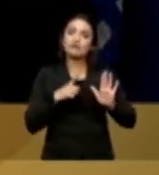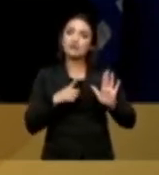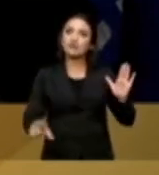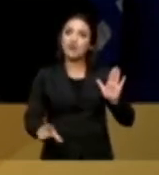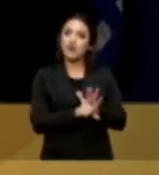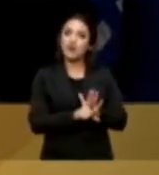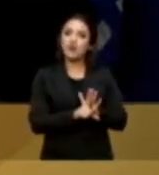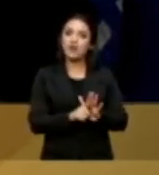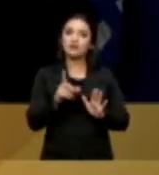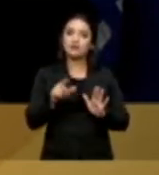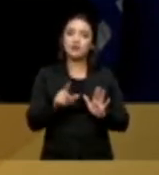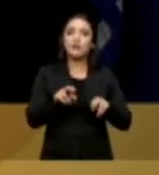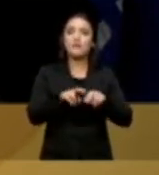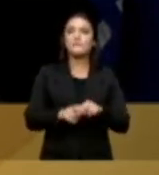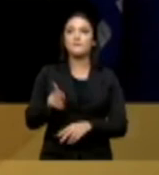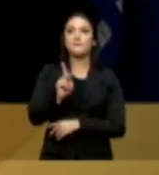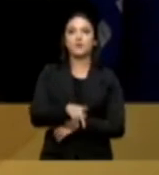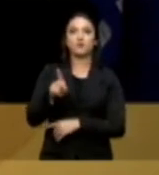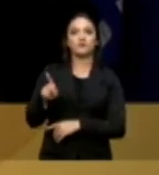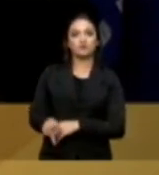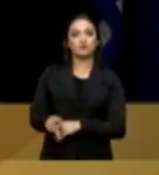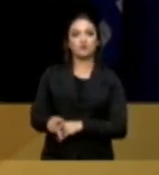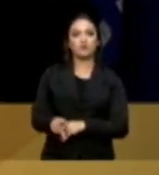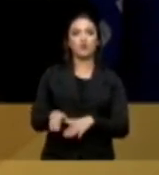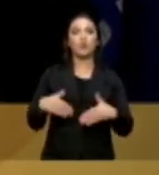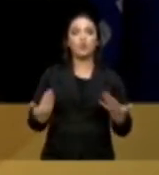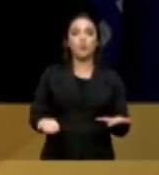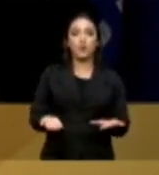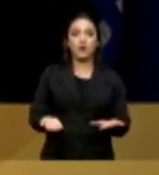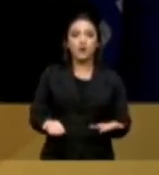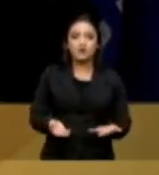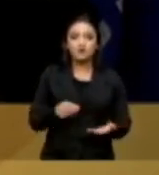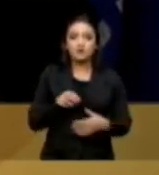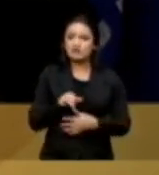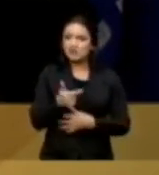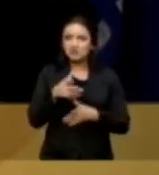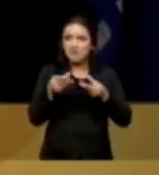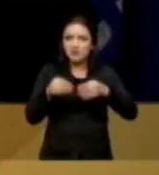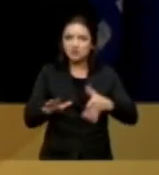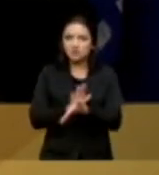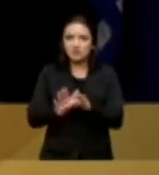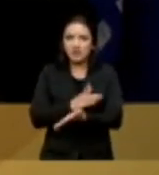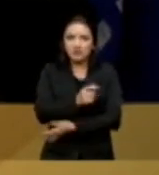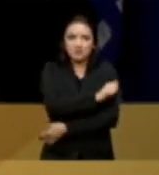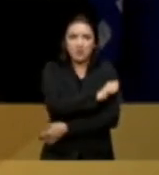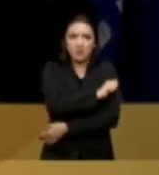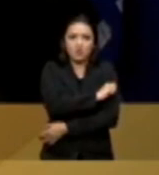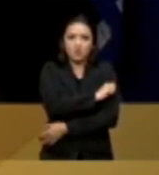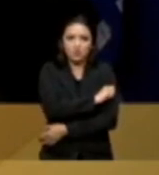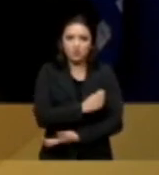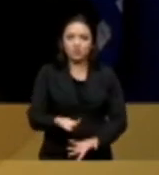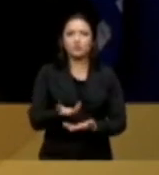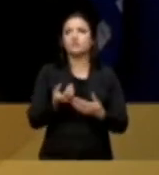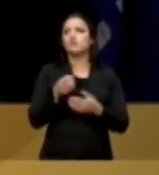favor dos docentes, quando a oferta de obrigação alternativa não causar prejuízo aos alunos, sem implicar